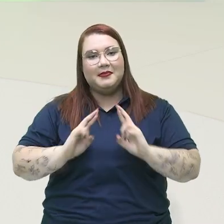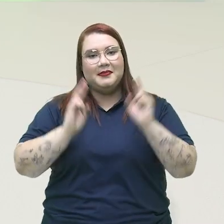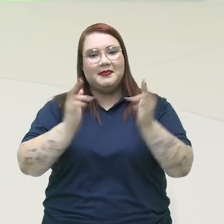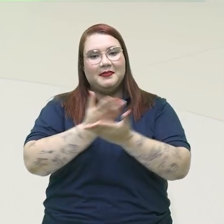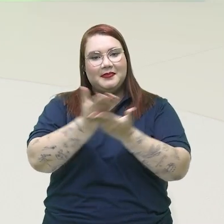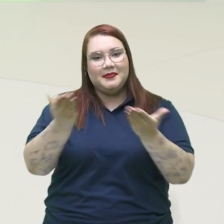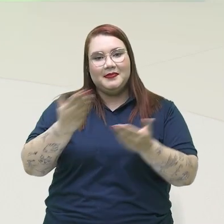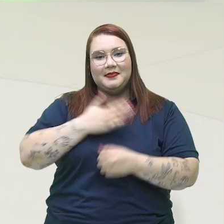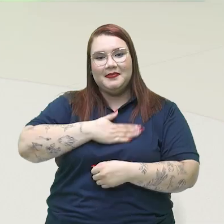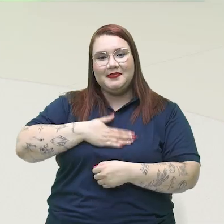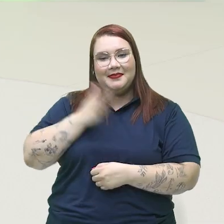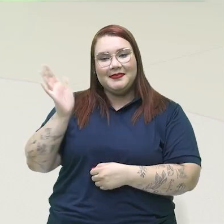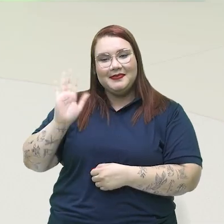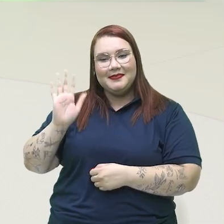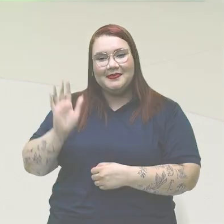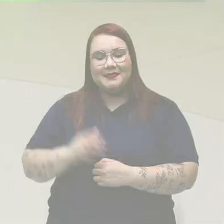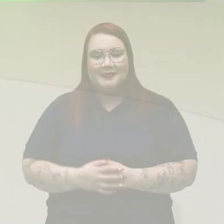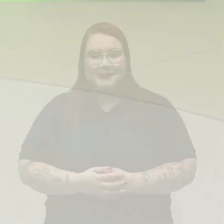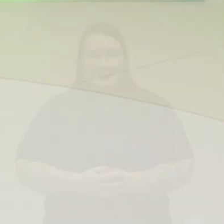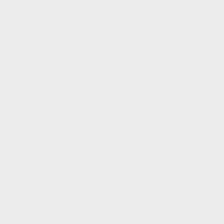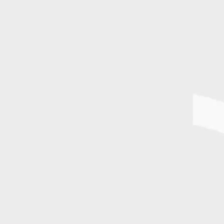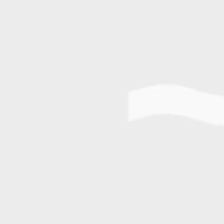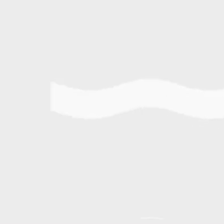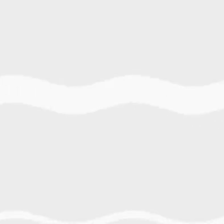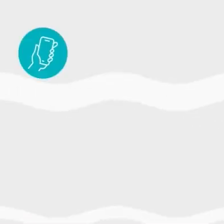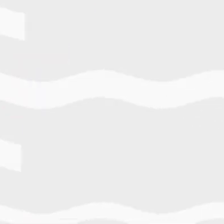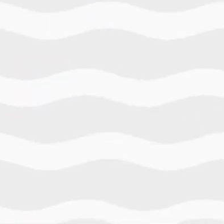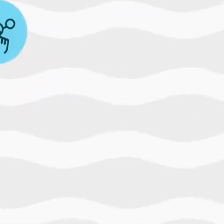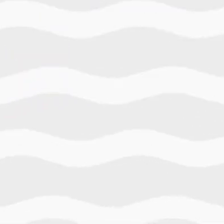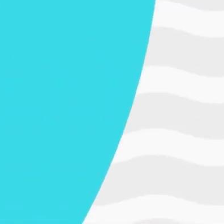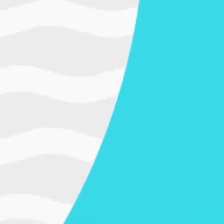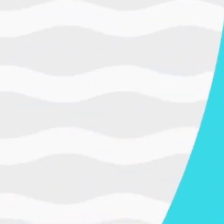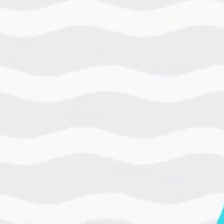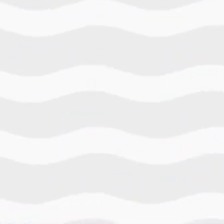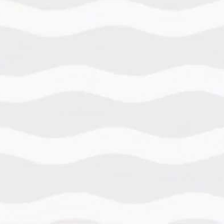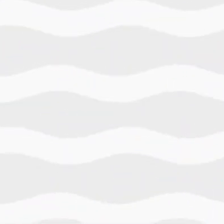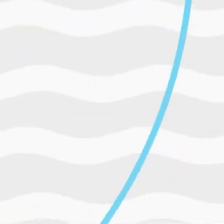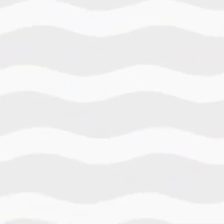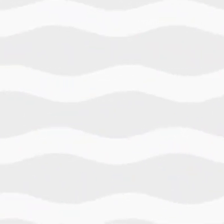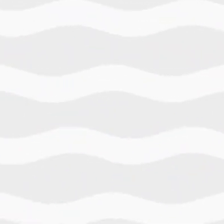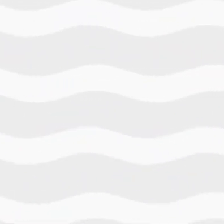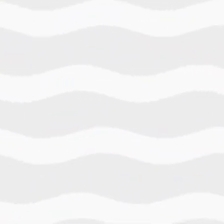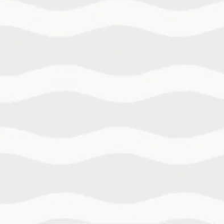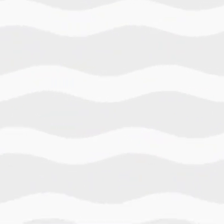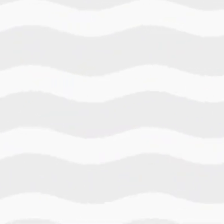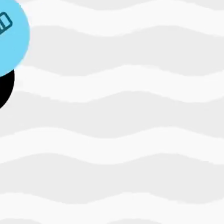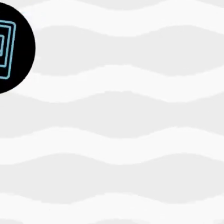vocês tenham gostado e até a próxima.